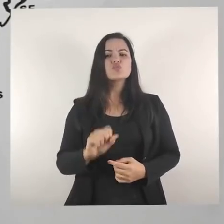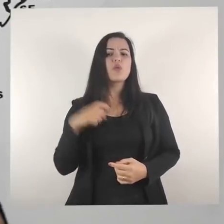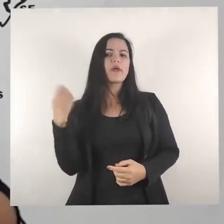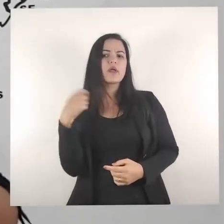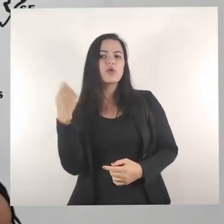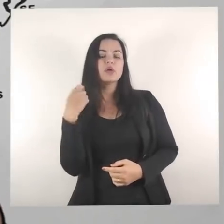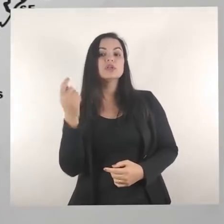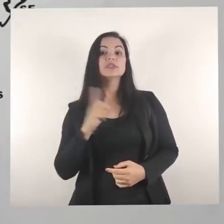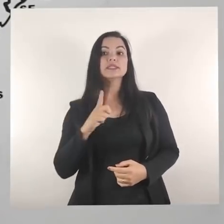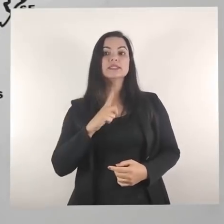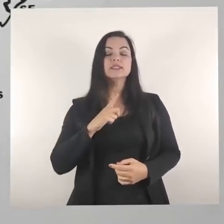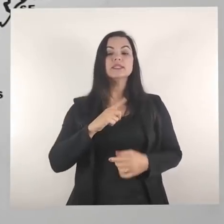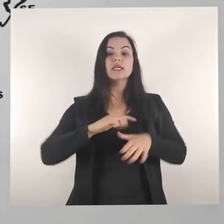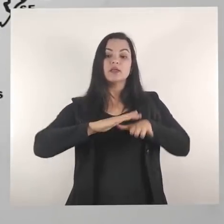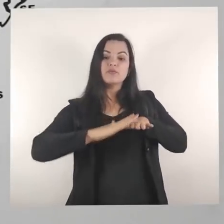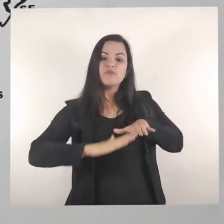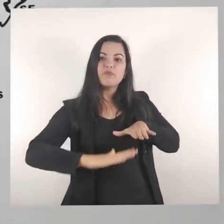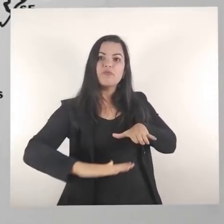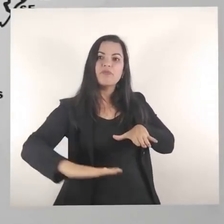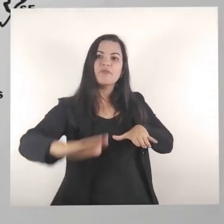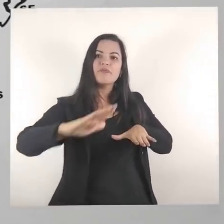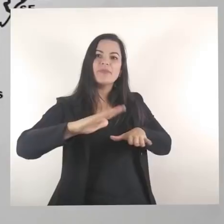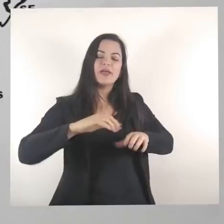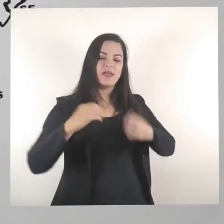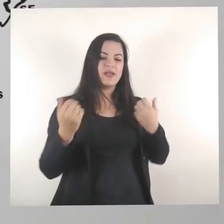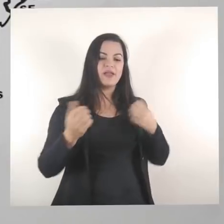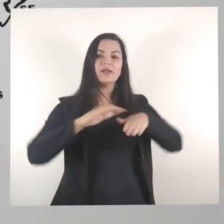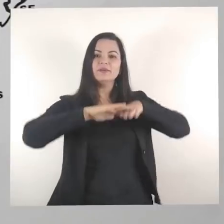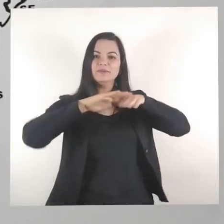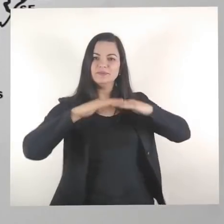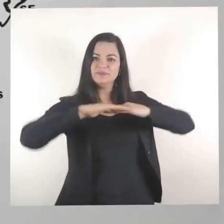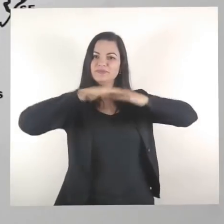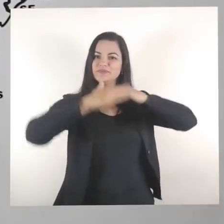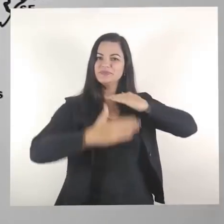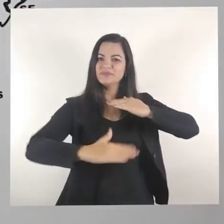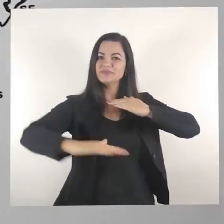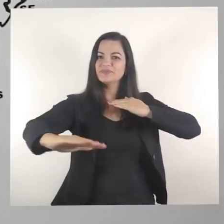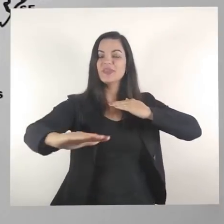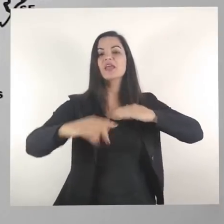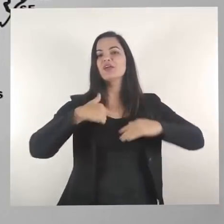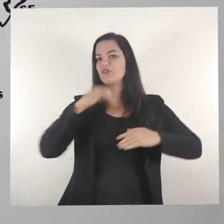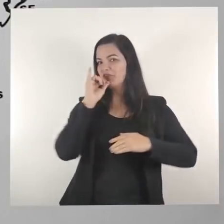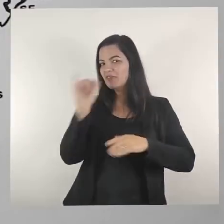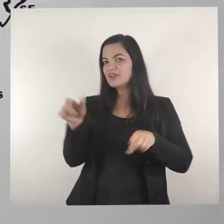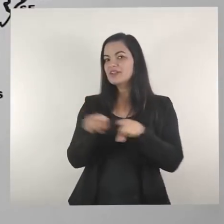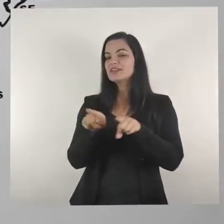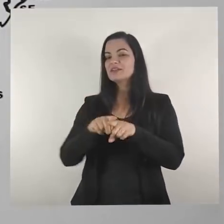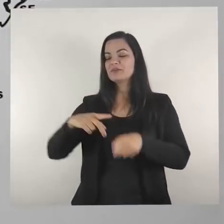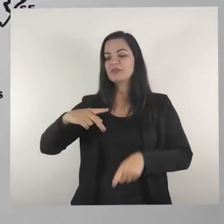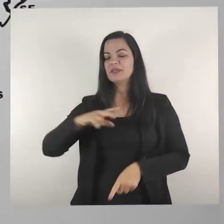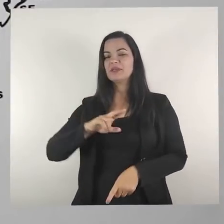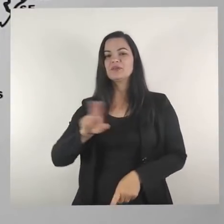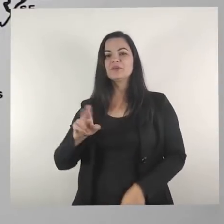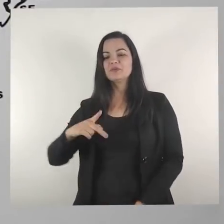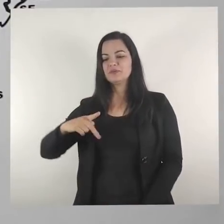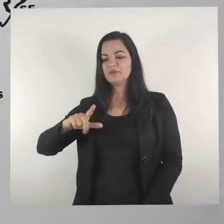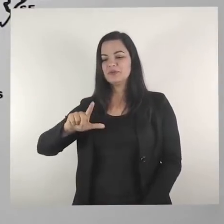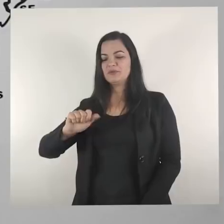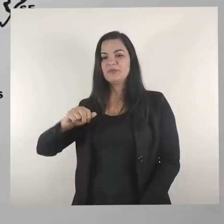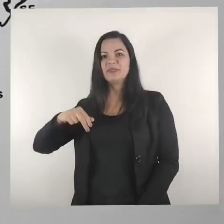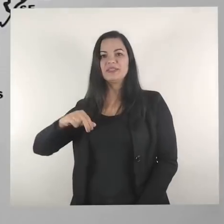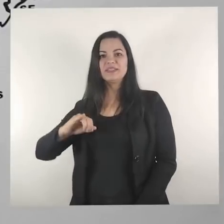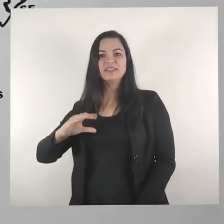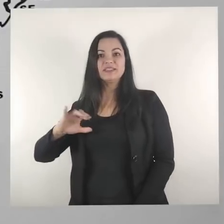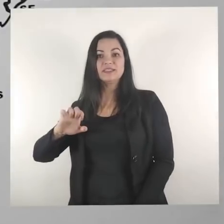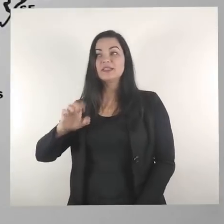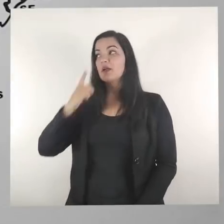Sul, com grandes pastagens para o gado, eu falei bastante sobre planície. Então, tem uma outra imagem aí,